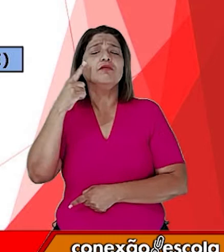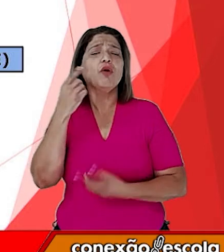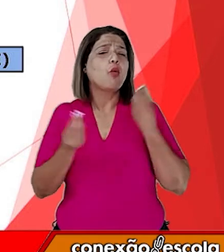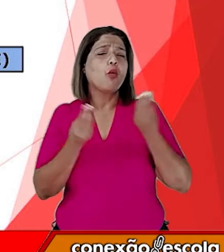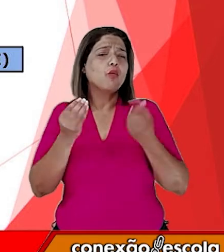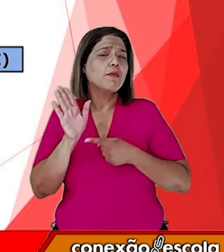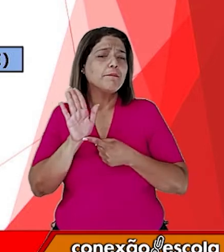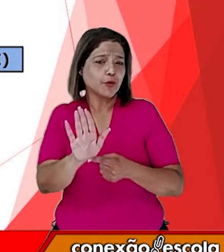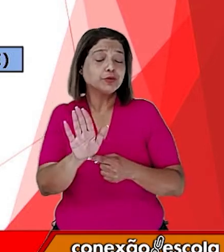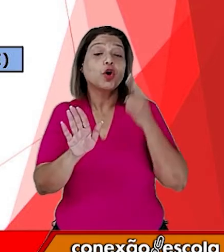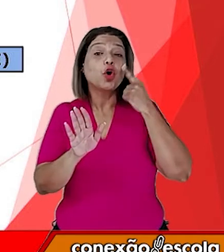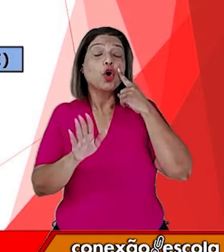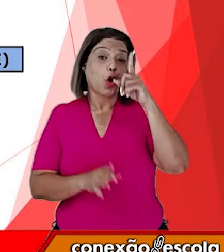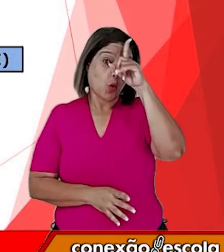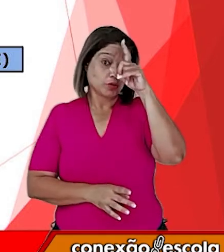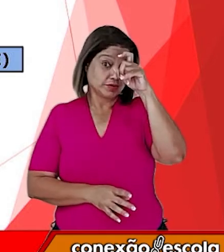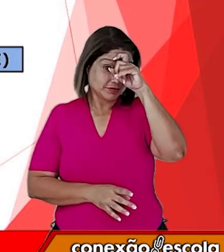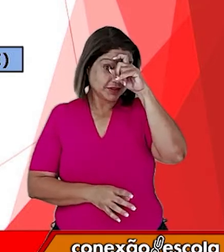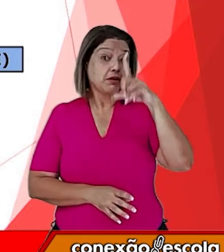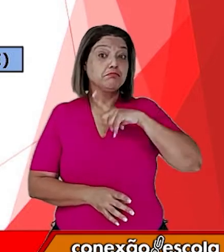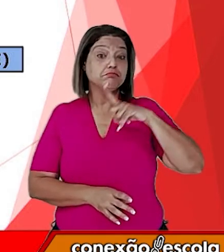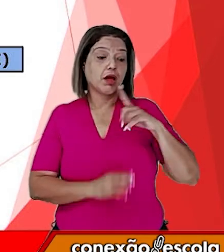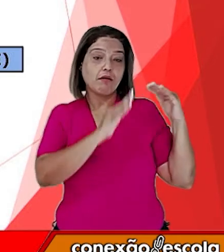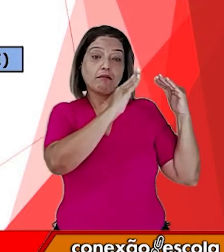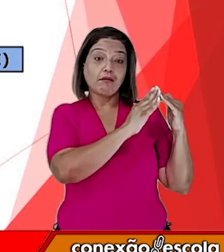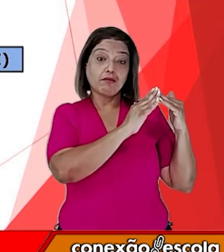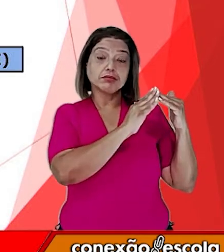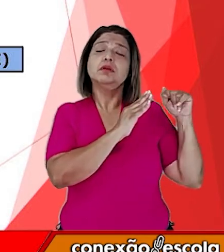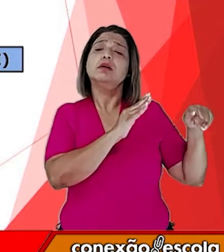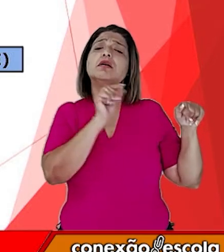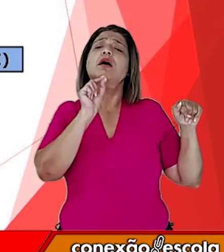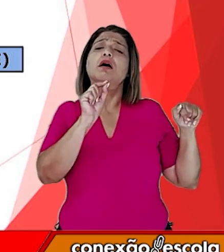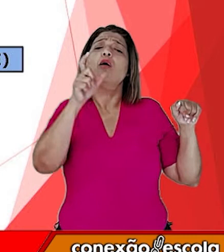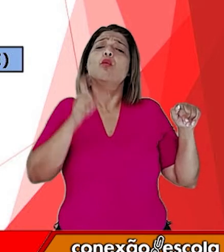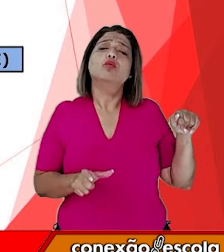nisso, o hospital está em que direção?